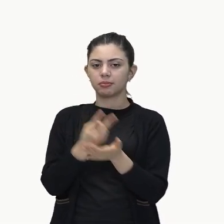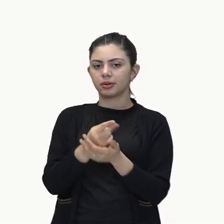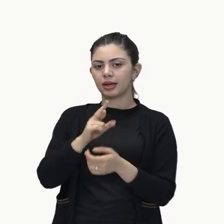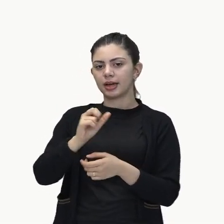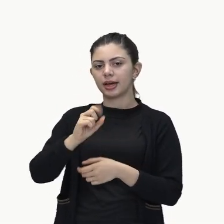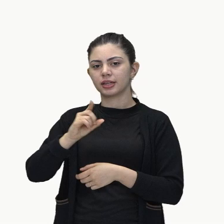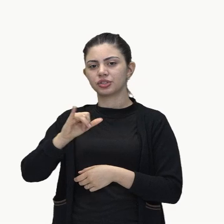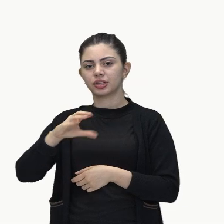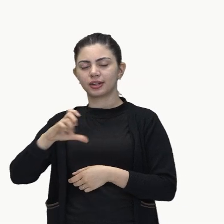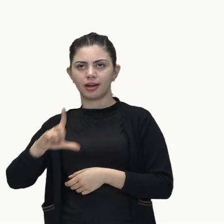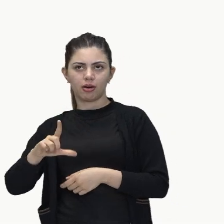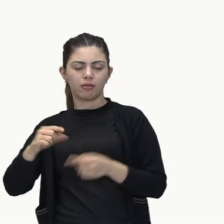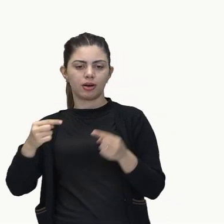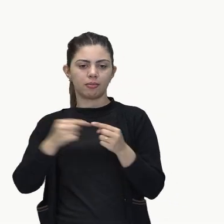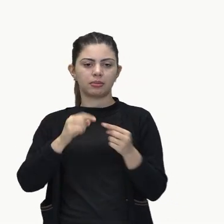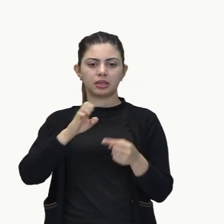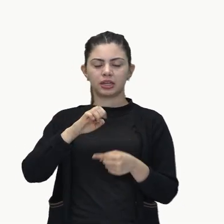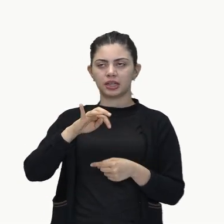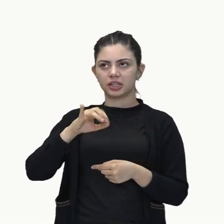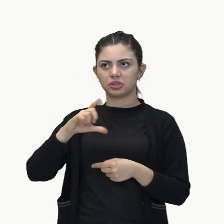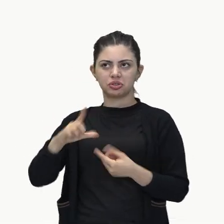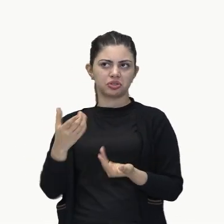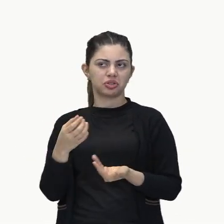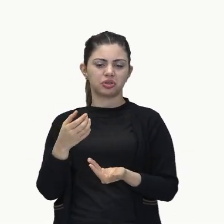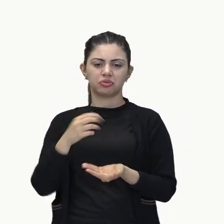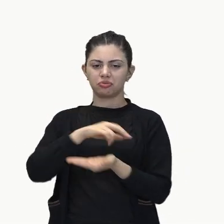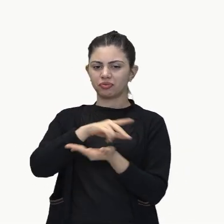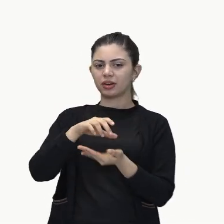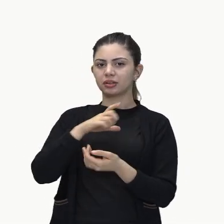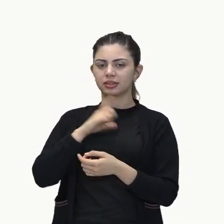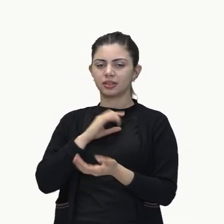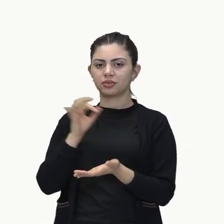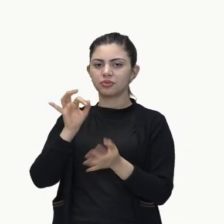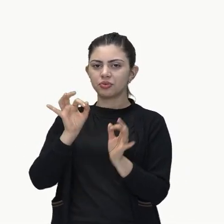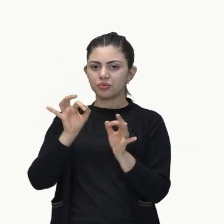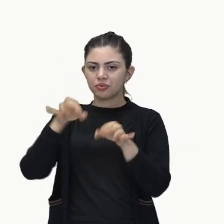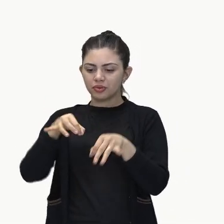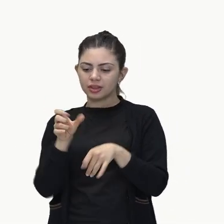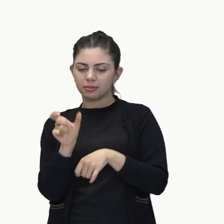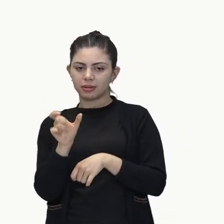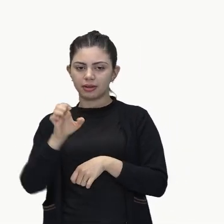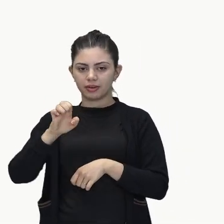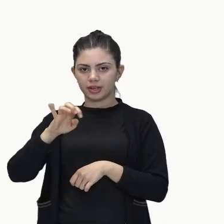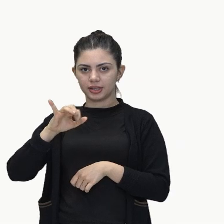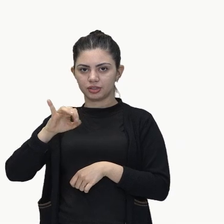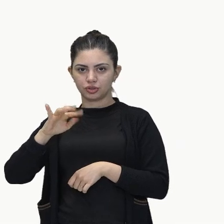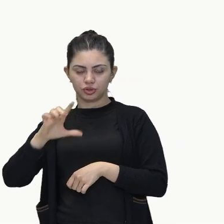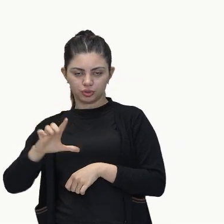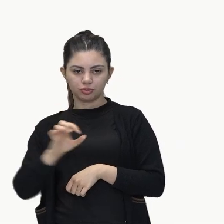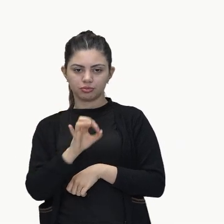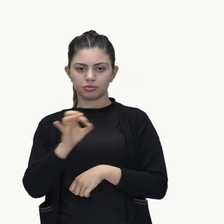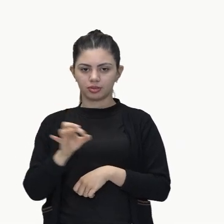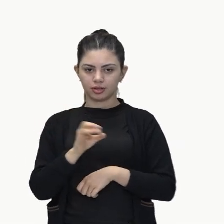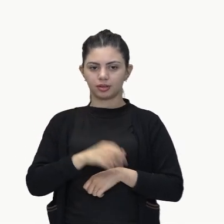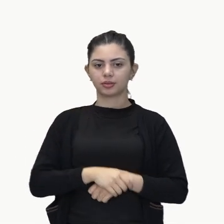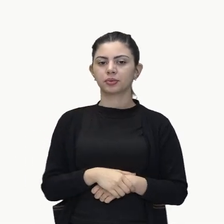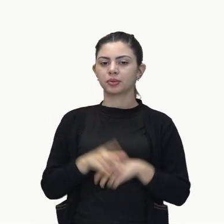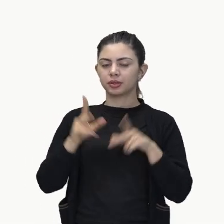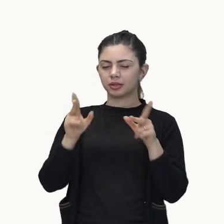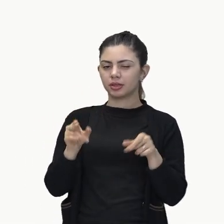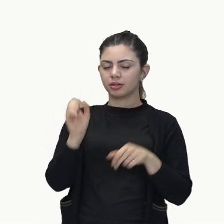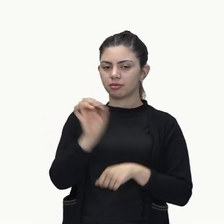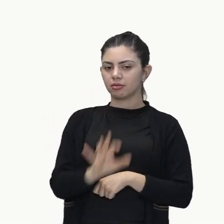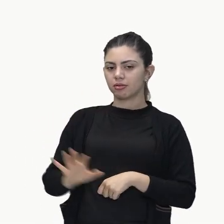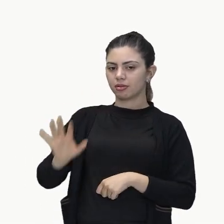etil, propil, butil. Então, sempre o nome do menor radical mais o nome do maior radical,